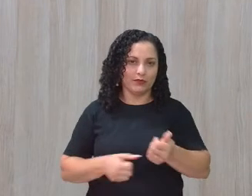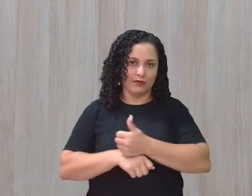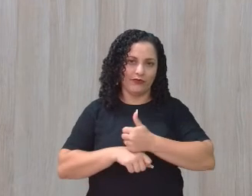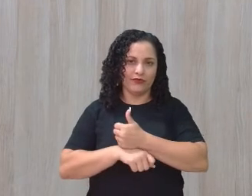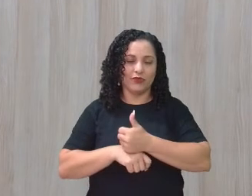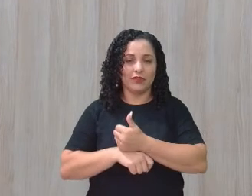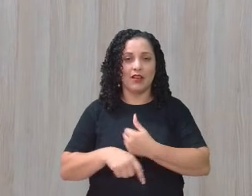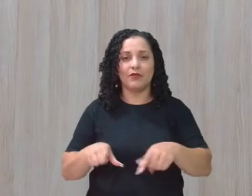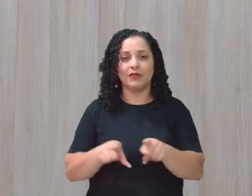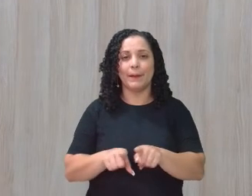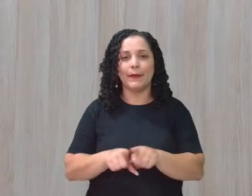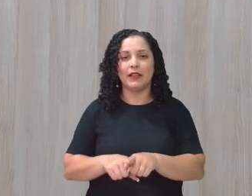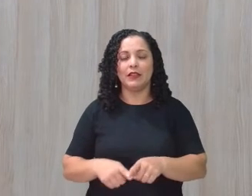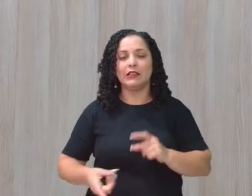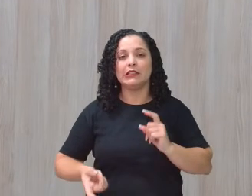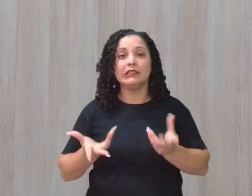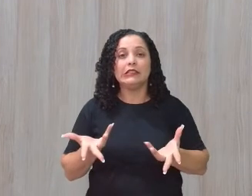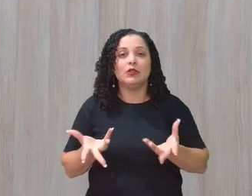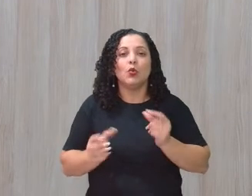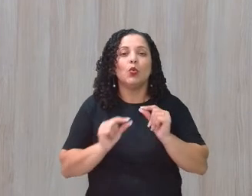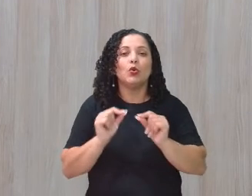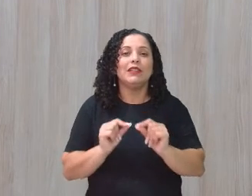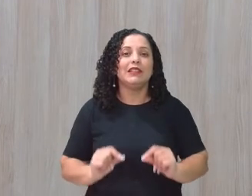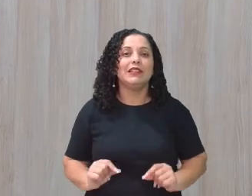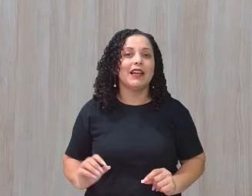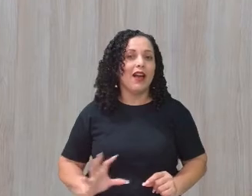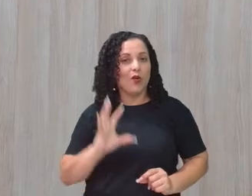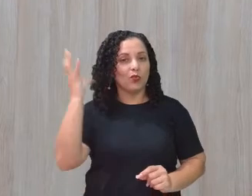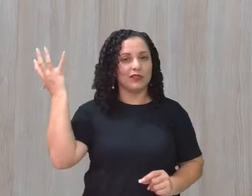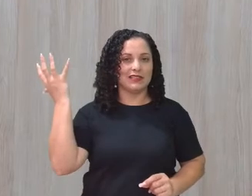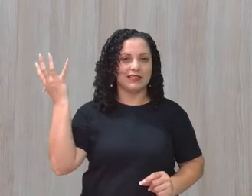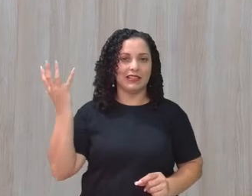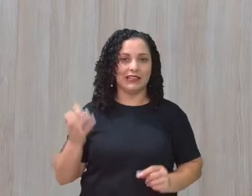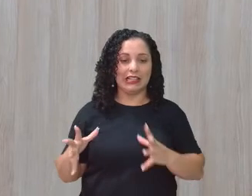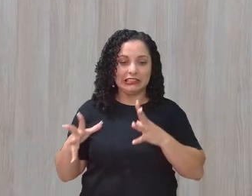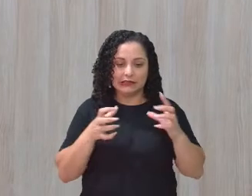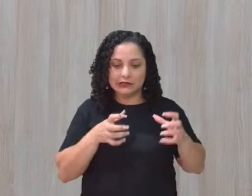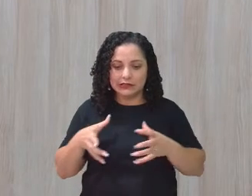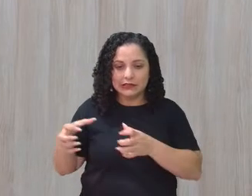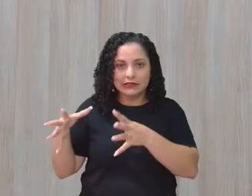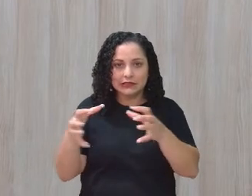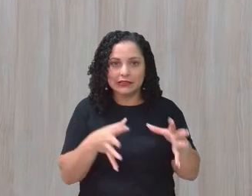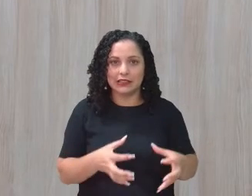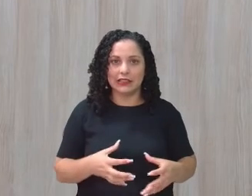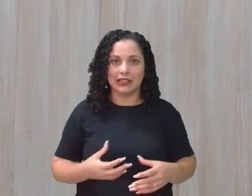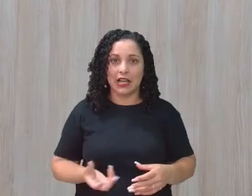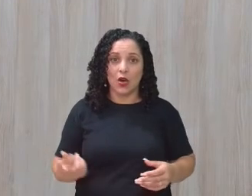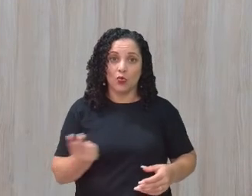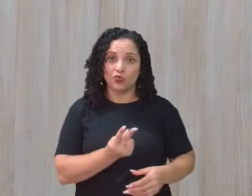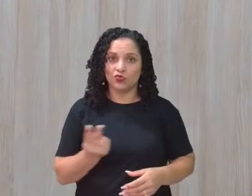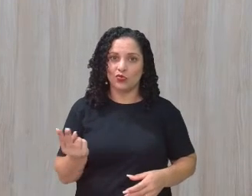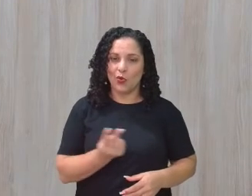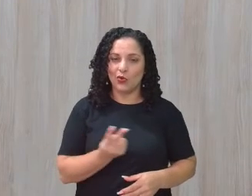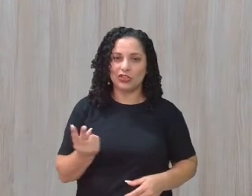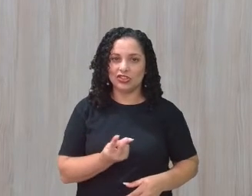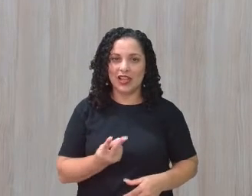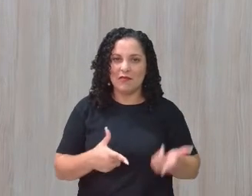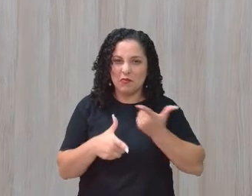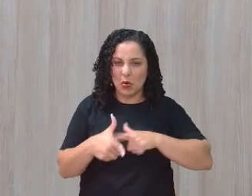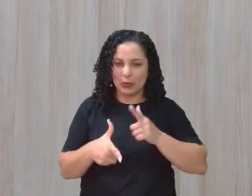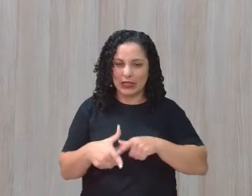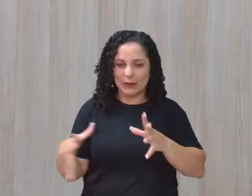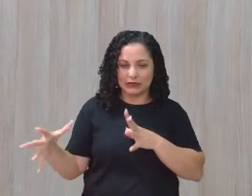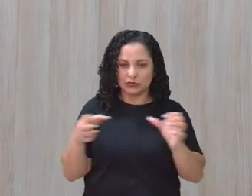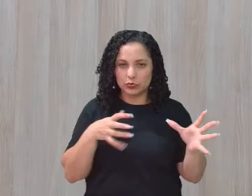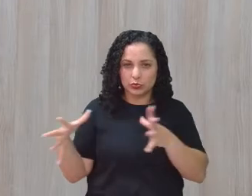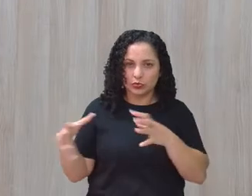o conflito é dado pela ação. Então, essas duas personagens, elas não se dão bem, e a gente consegue perceber isso de cara, e